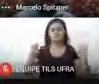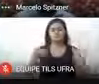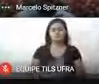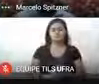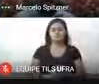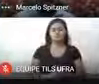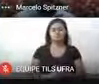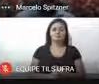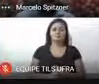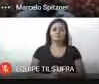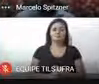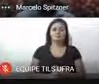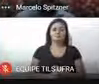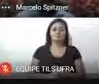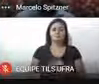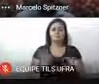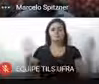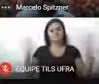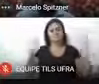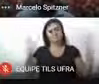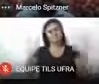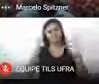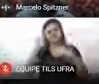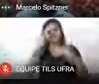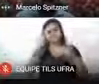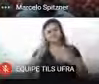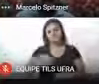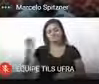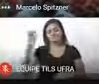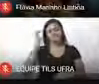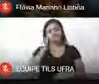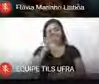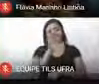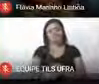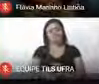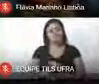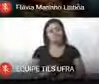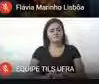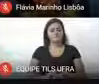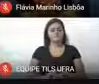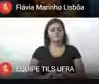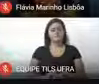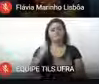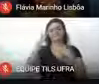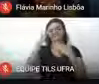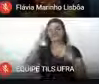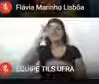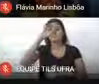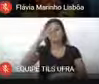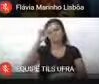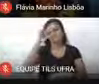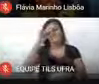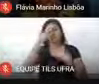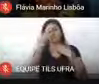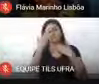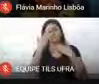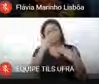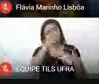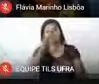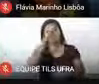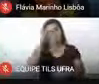Tchau, muito obrigada, gente. Foi ótimo. Boa tarde. Obrigado. Obrigado, Etienne. Obrigado, Áurea, que foram as